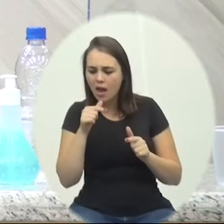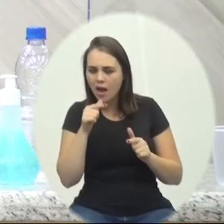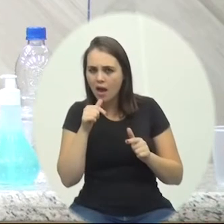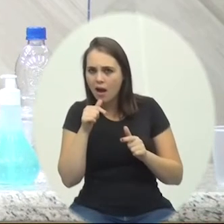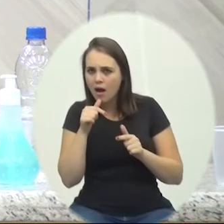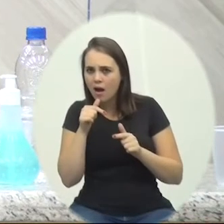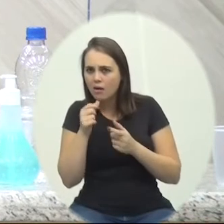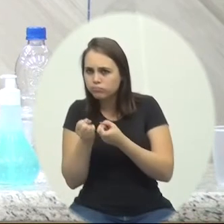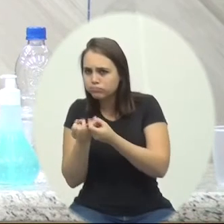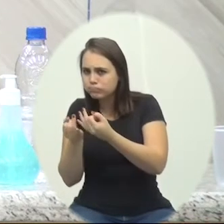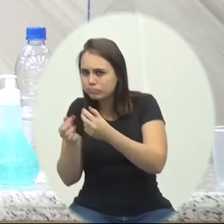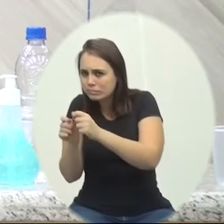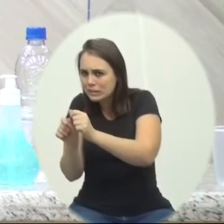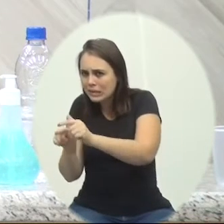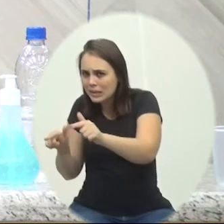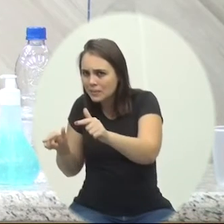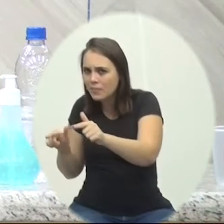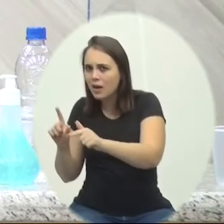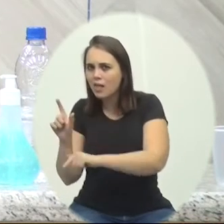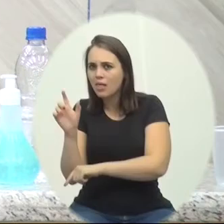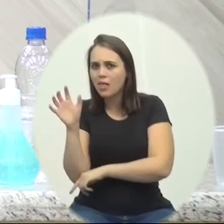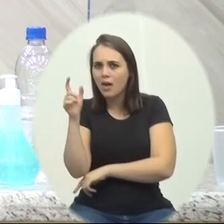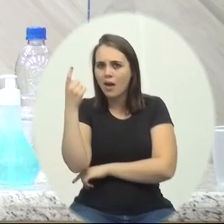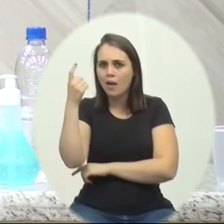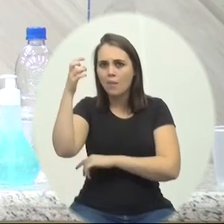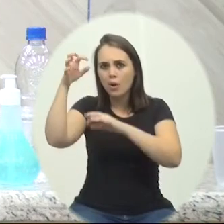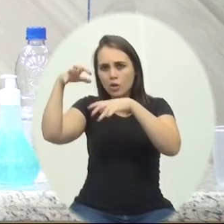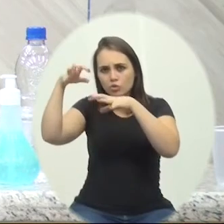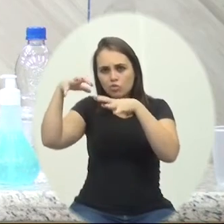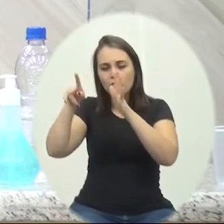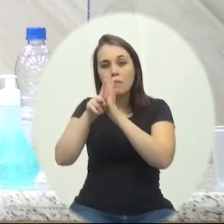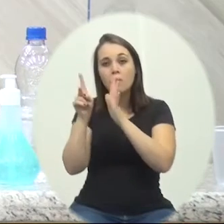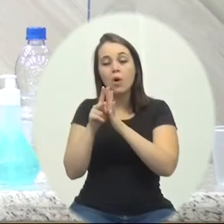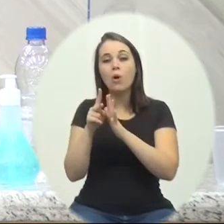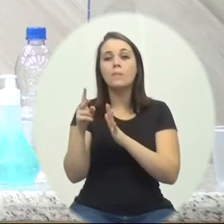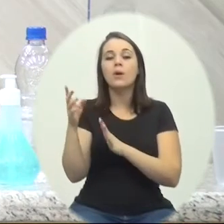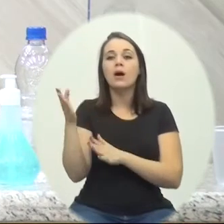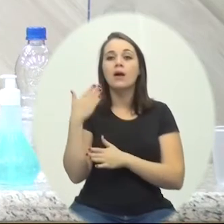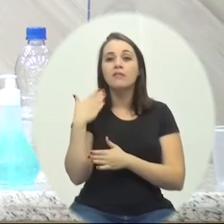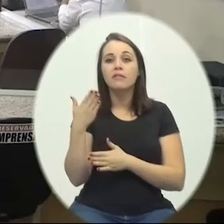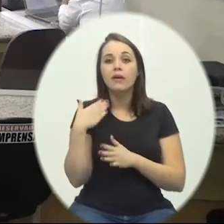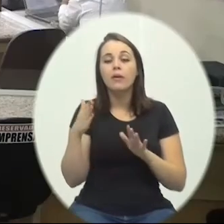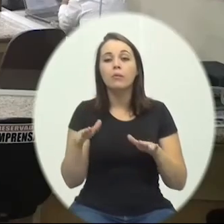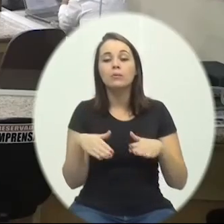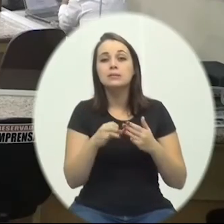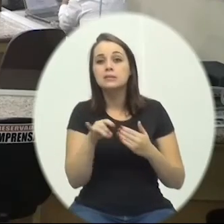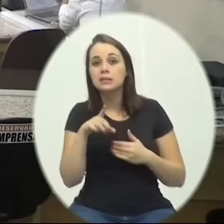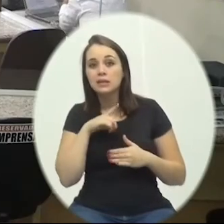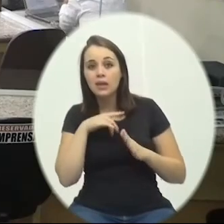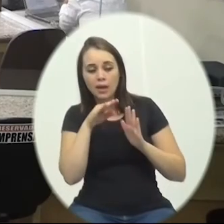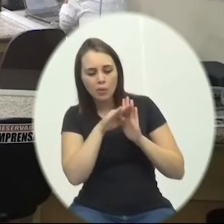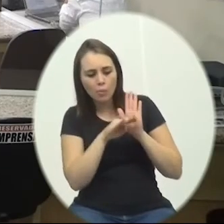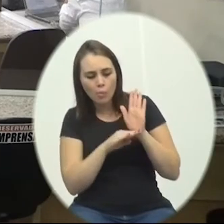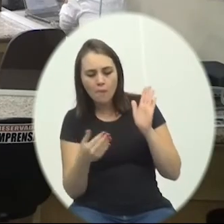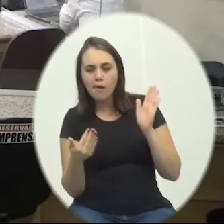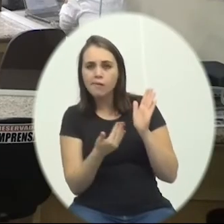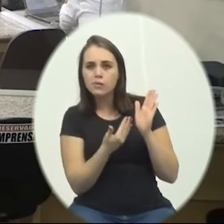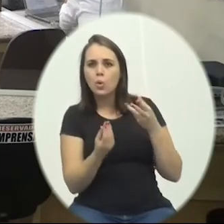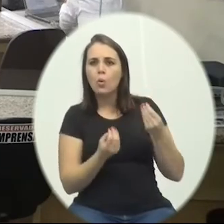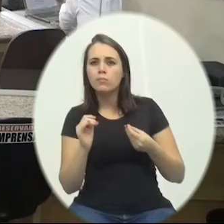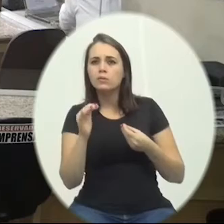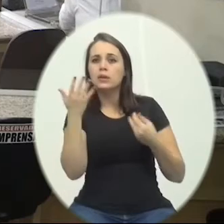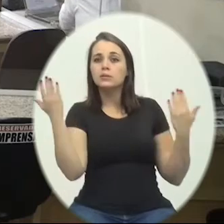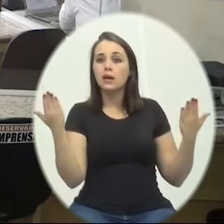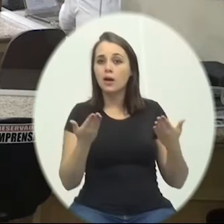na época de chuvas de verão. Caso positivo, qual o plano e como funciona? O requerimento está em discussão. Com a palavra, o vereador